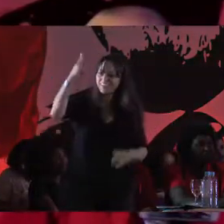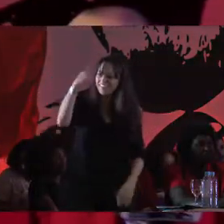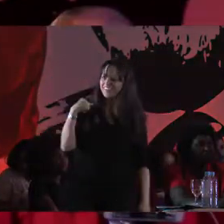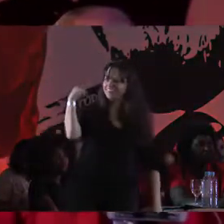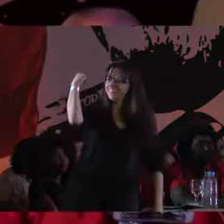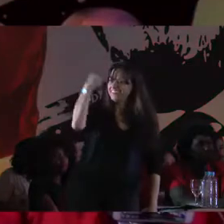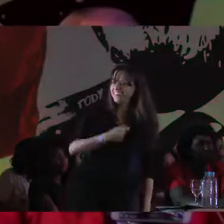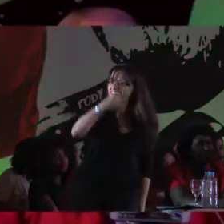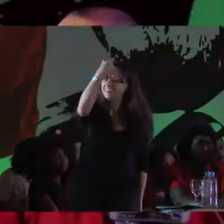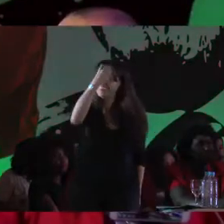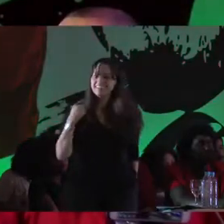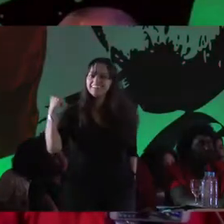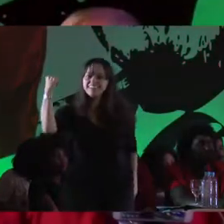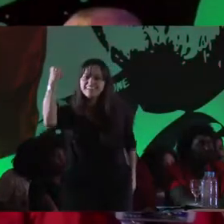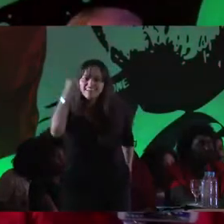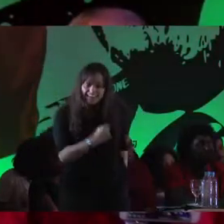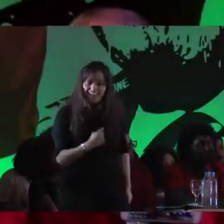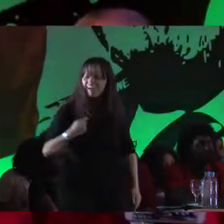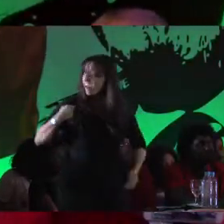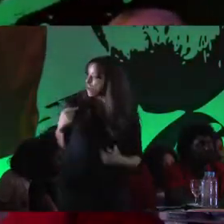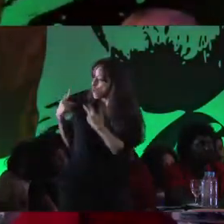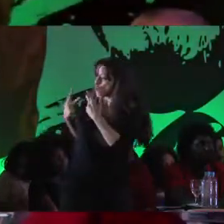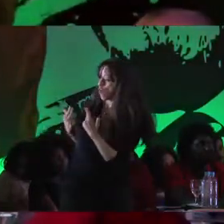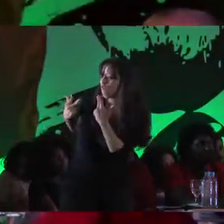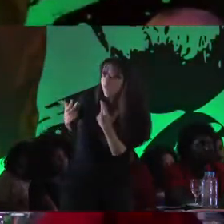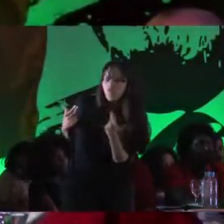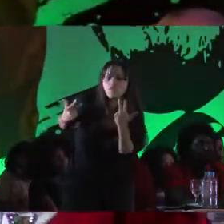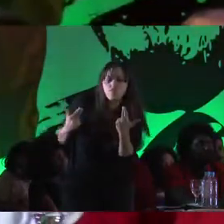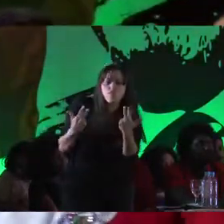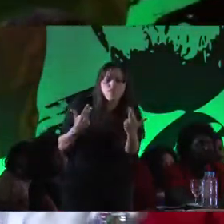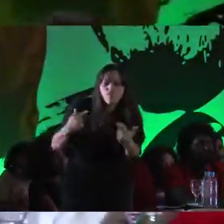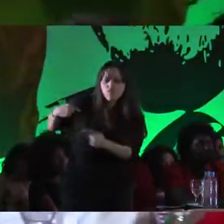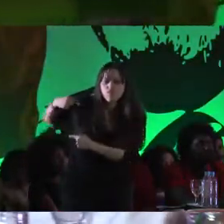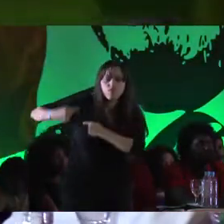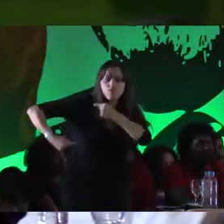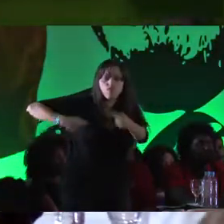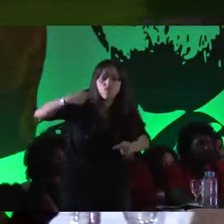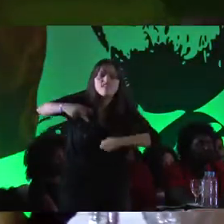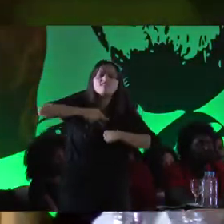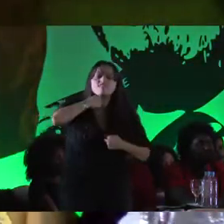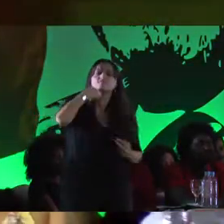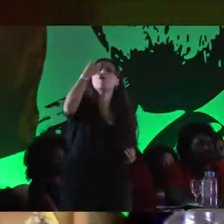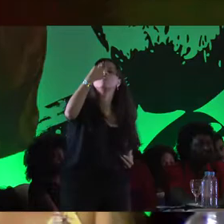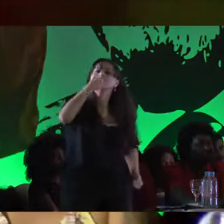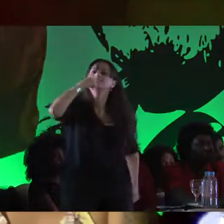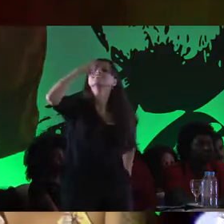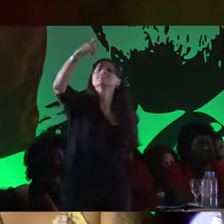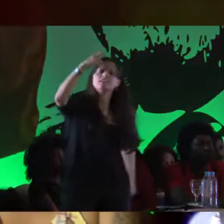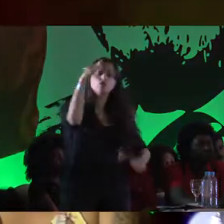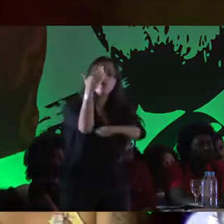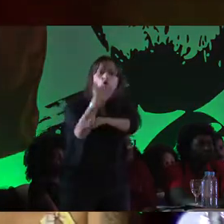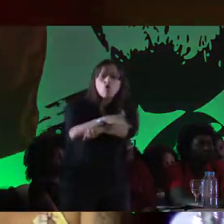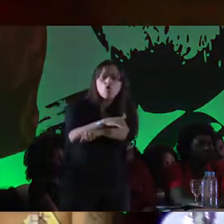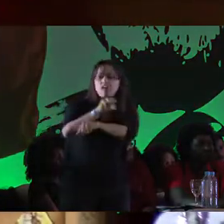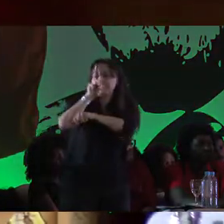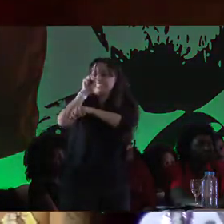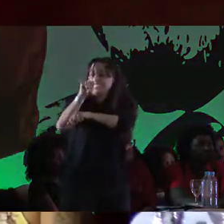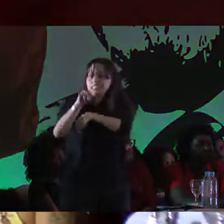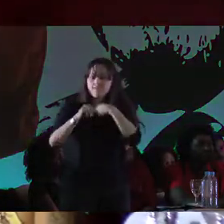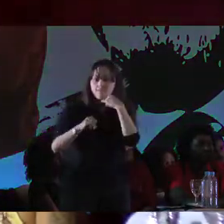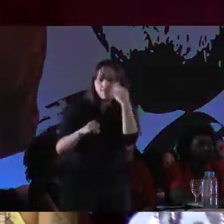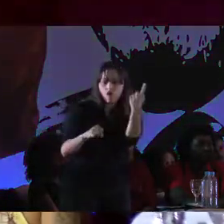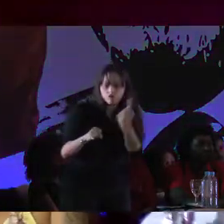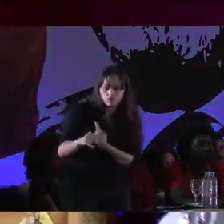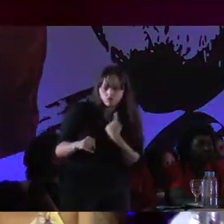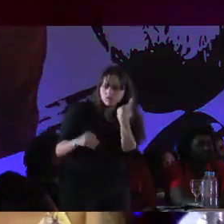nossos pais ou nossos avós. Exalto a voz, solto meu verso na rua, correndo o risco da pós, sozinho